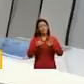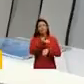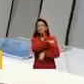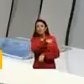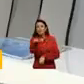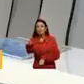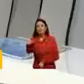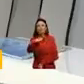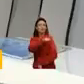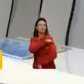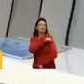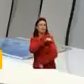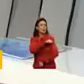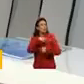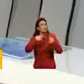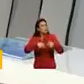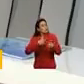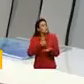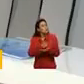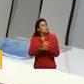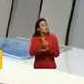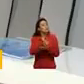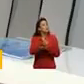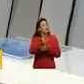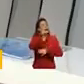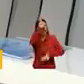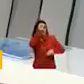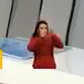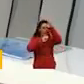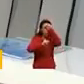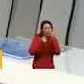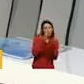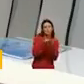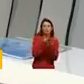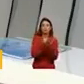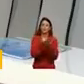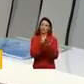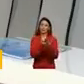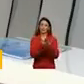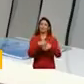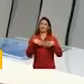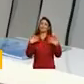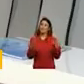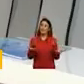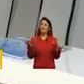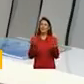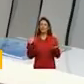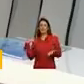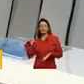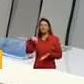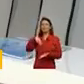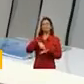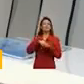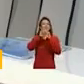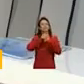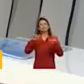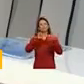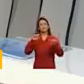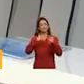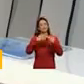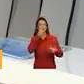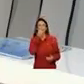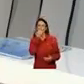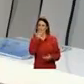nossos estudantes fiquem sem acesso ao aprendizado. Por isso, eu vim aqui contar uma grande notícia para vocês e compartilhar